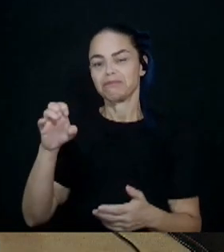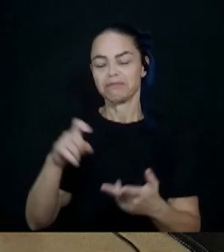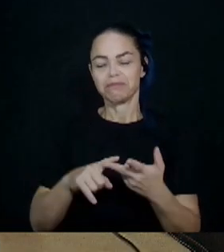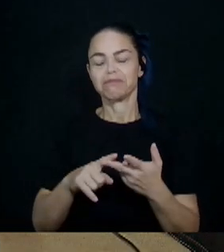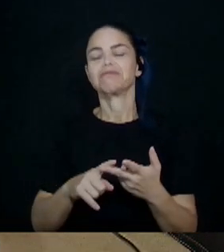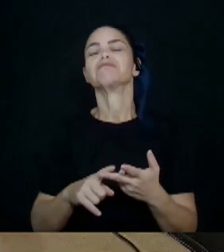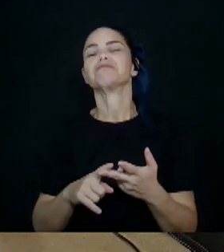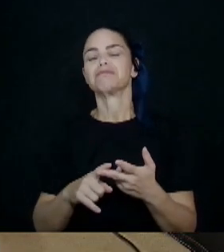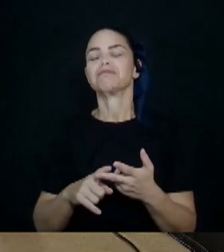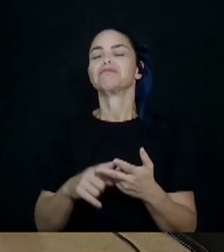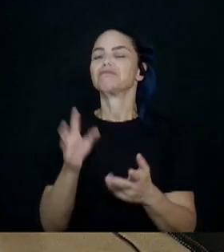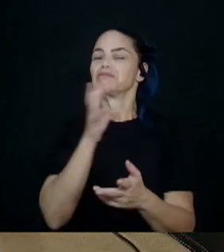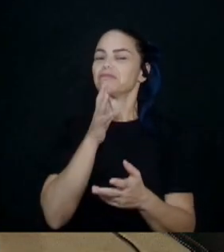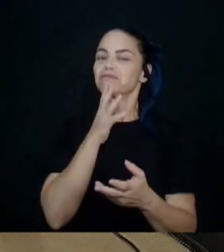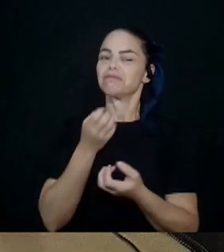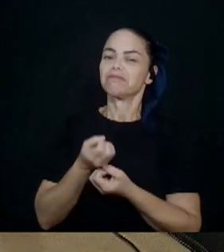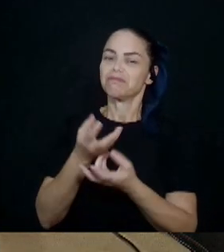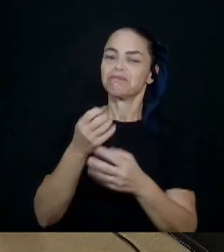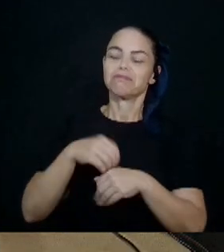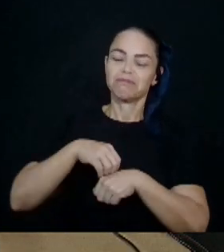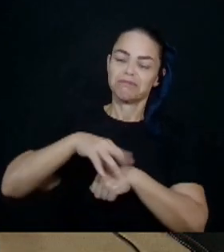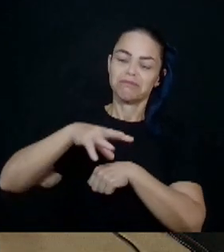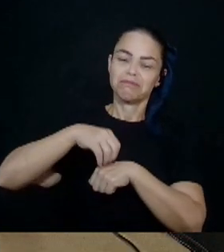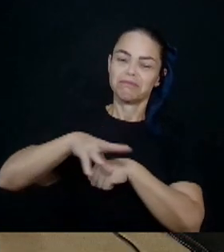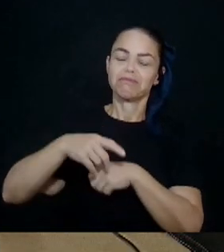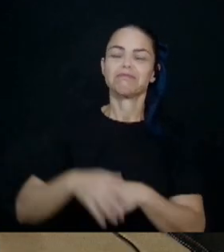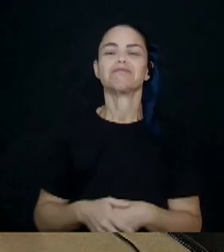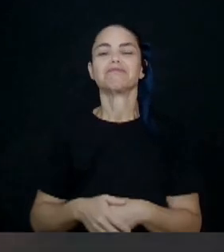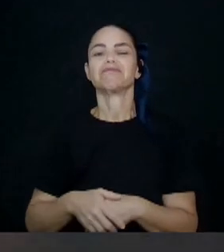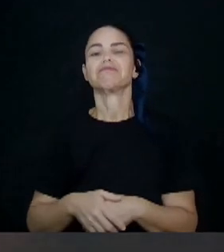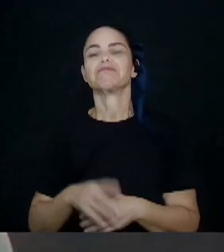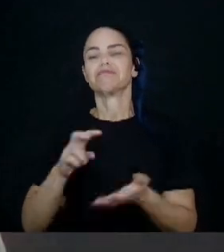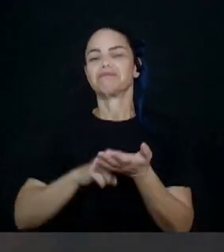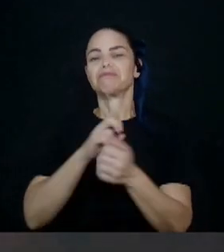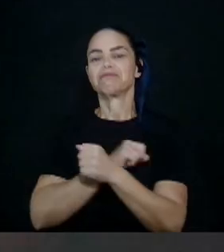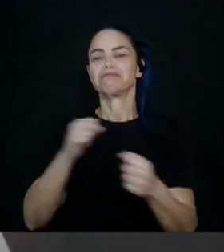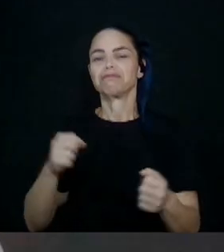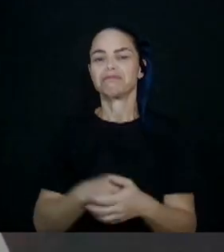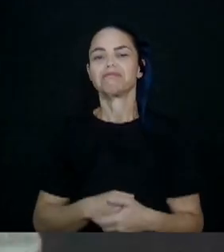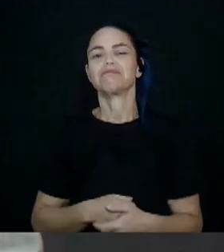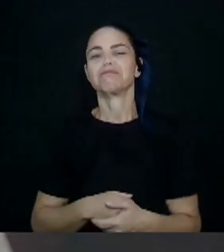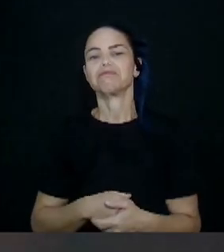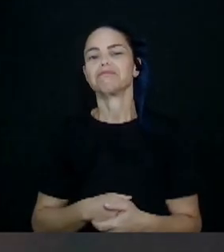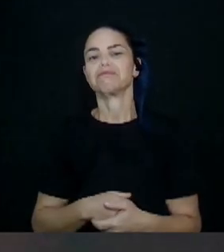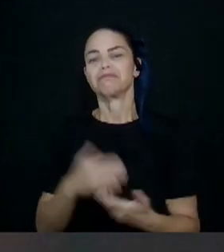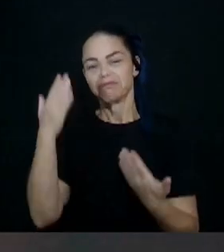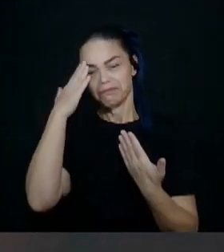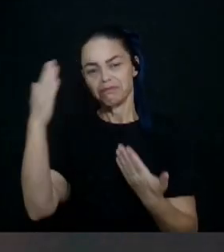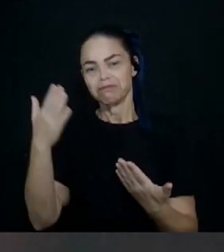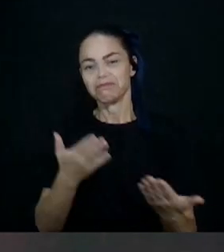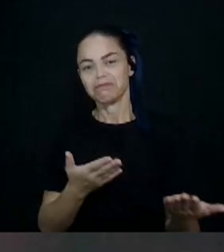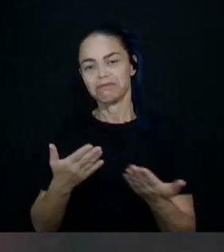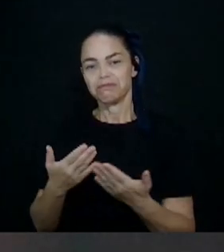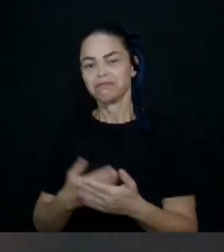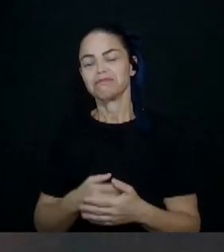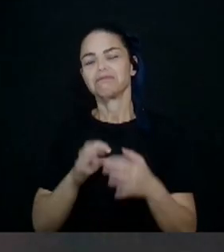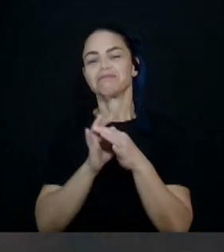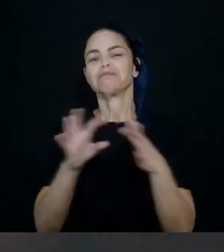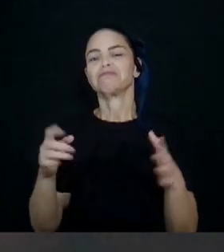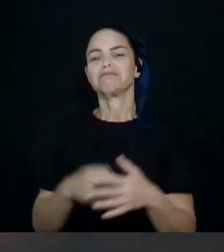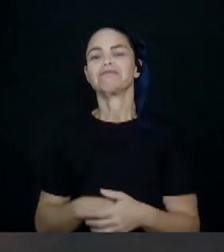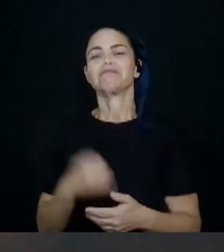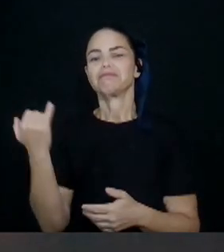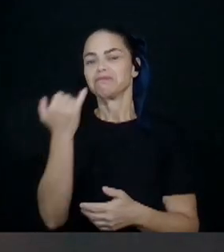o seu conhecimento, por dividir com a gente, por estar conosco nessa manhã. Muito obrigada. Obrigado pelo convite, estou sempre à disposição. Acho que é importante